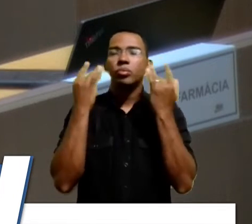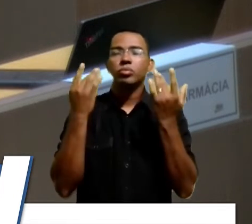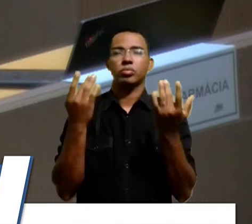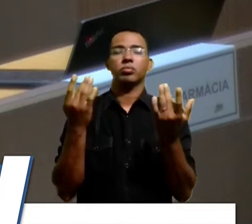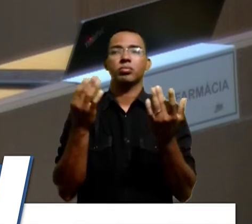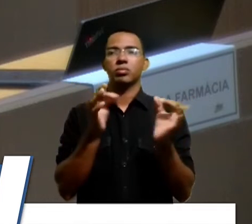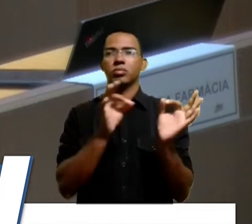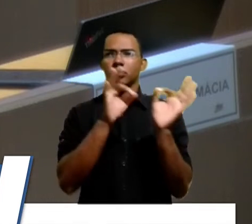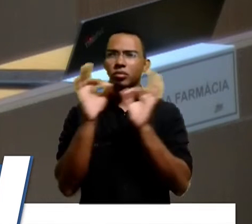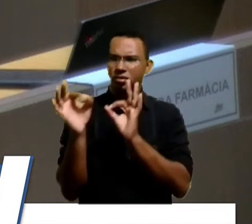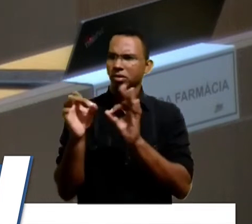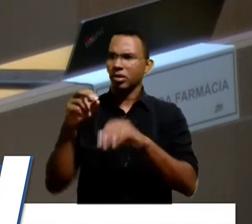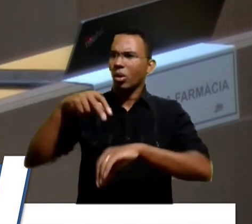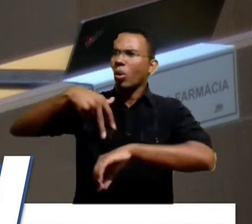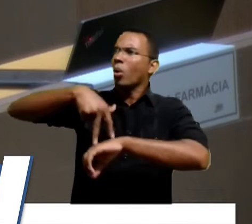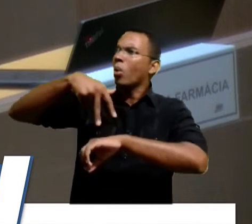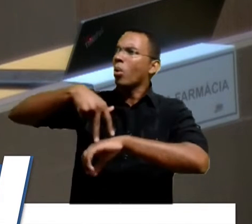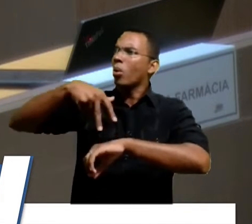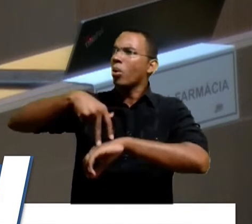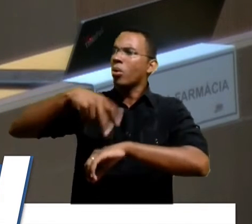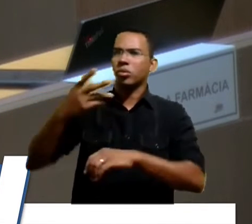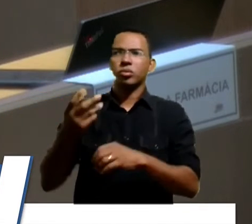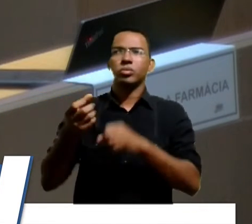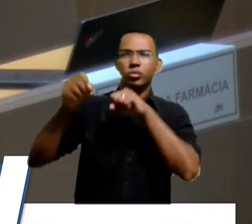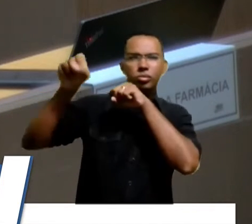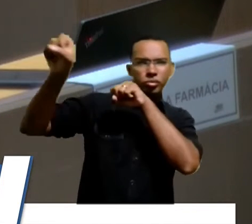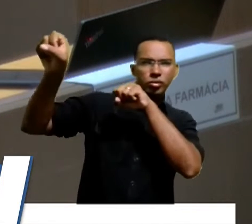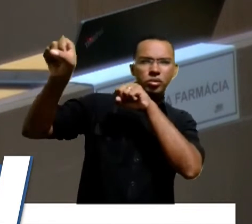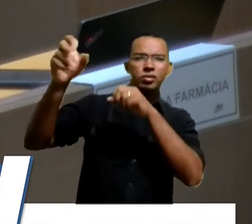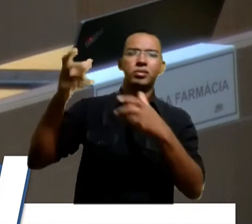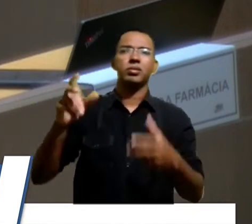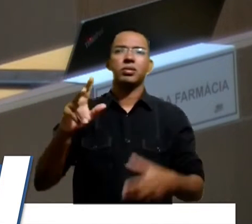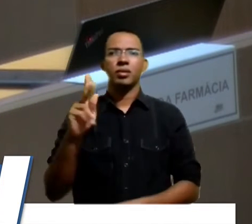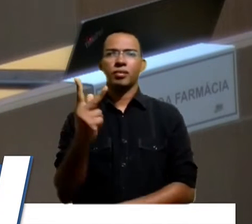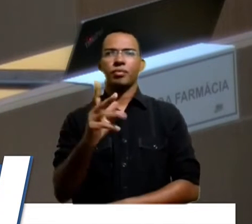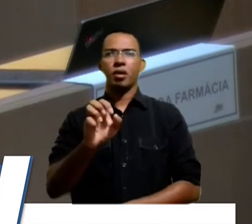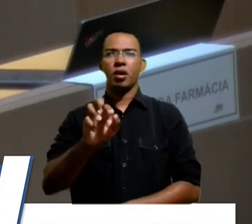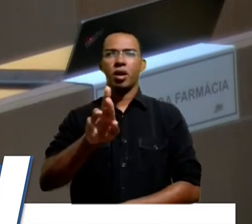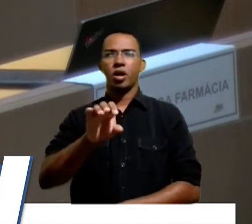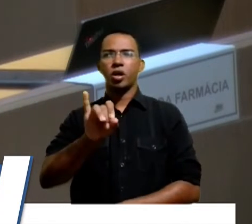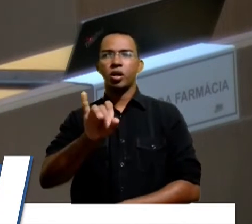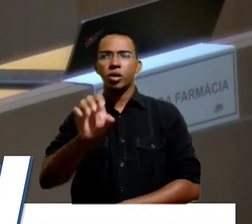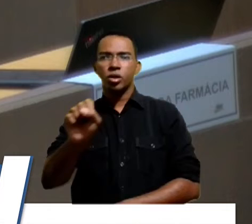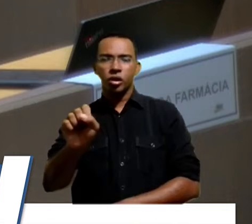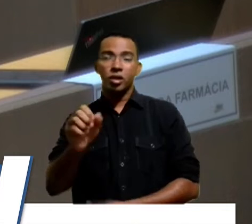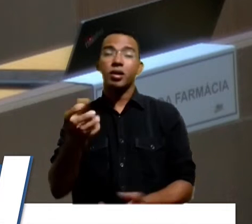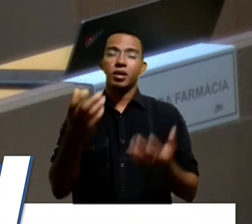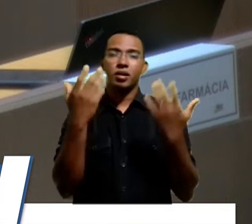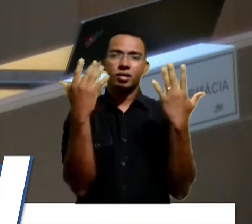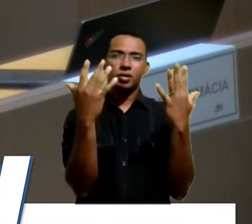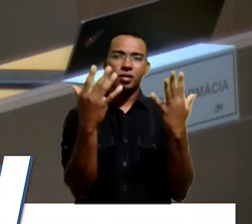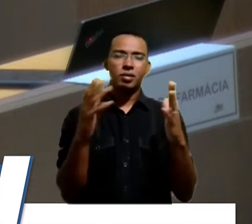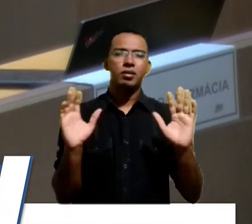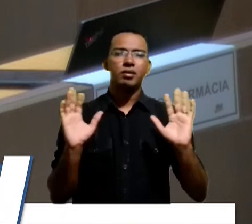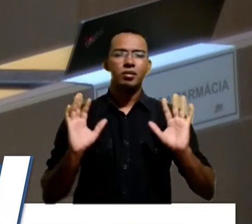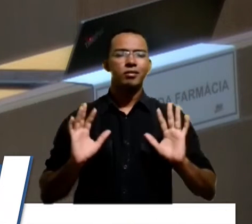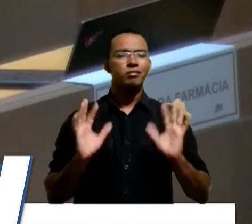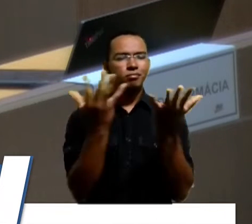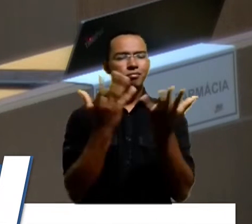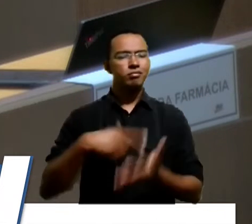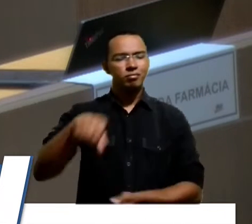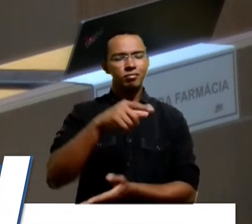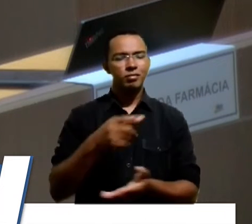bonecos, né? Boneco, o que é lá? Os heróis, né? Então, eu gostaria de parabenizar. Essa alegria que você causa às crianças é